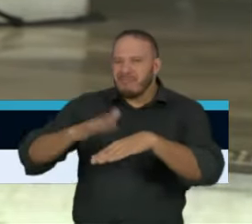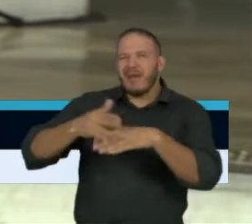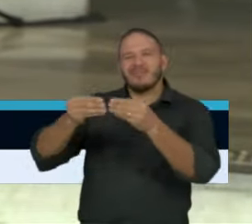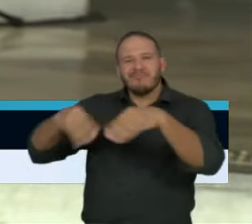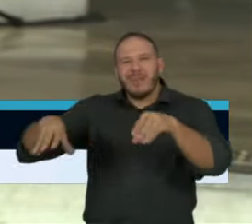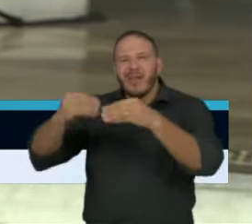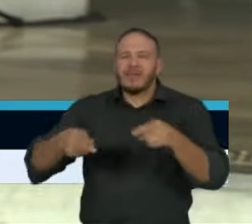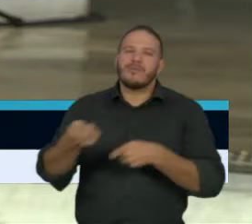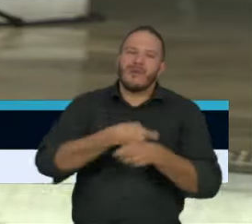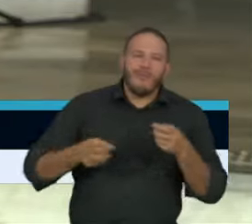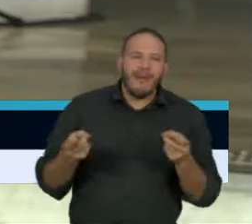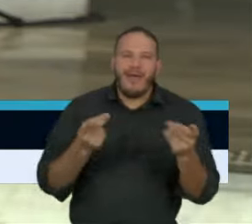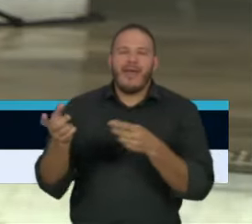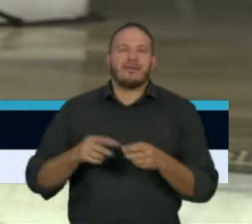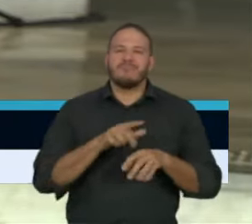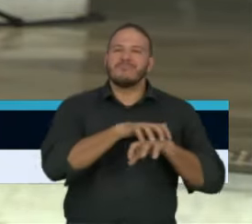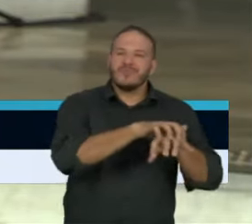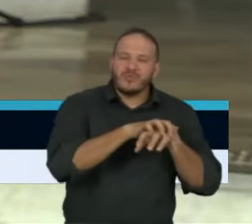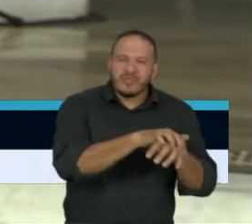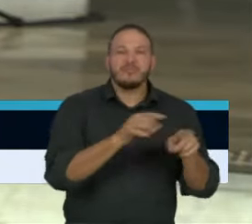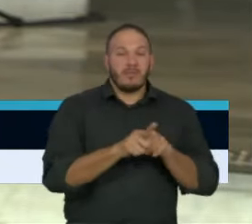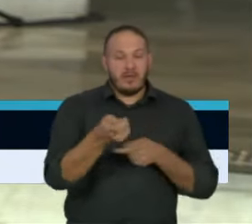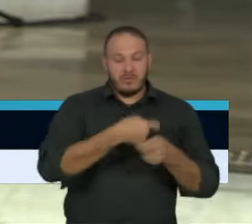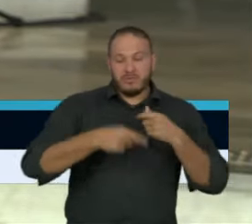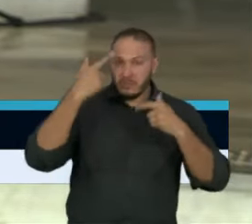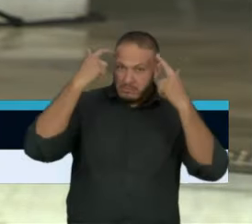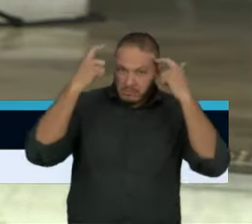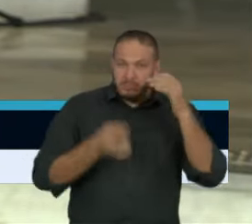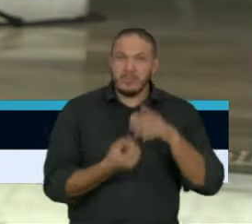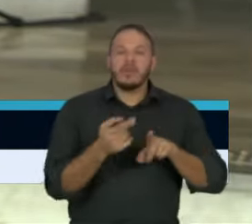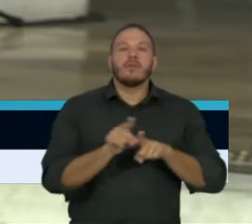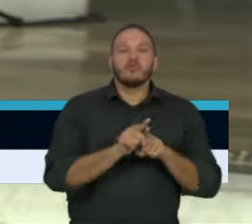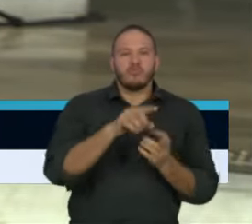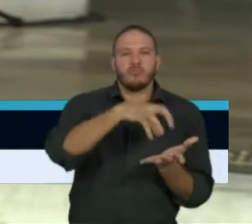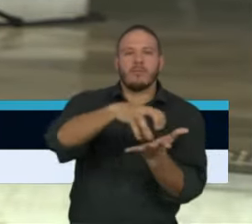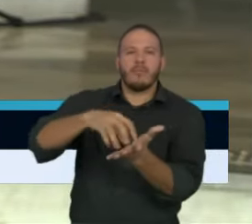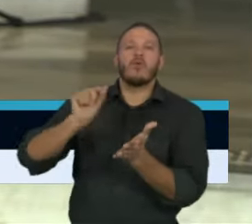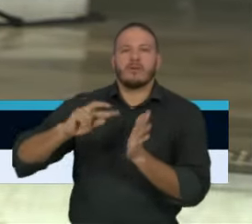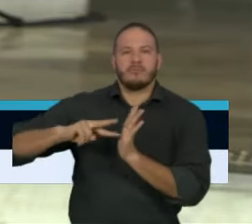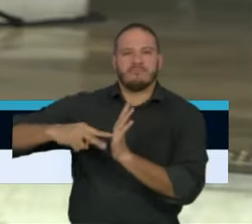comércio, turismo, economia criativa, e também com as centrais sindicais. O nosso